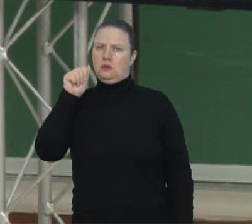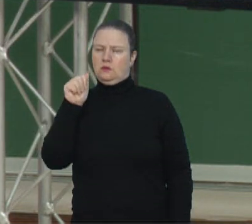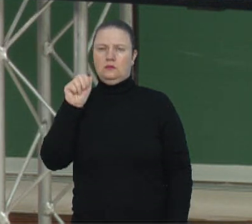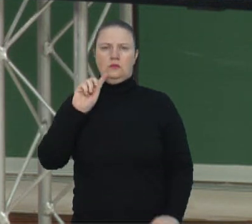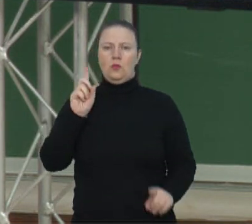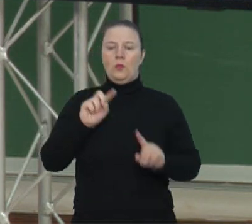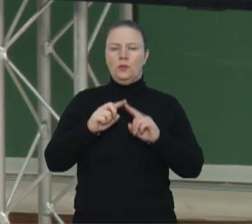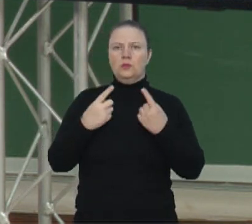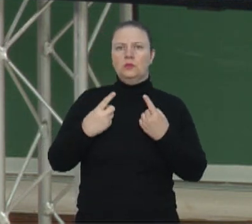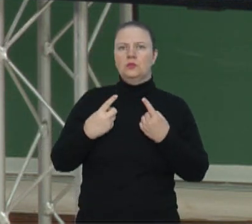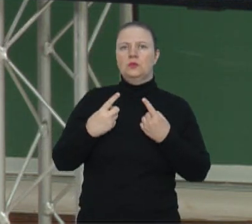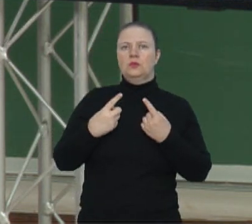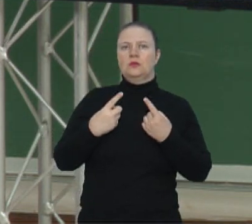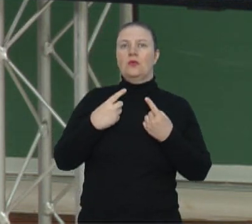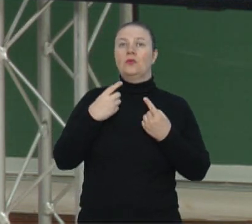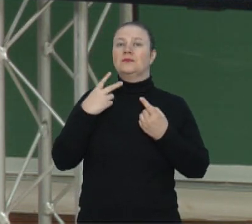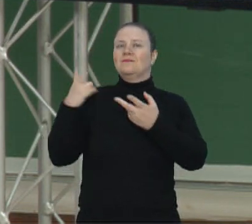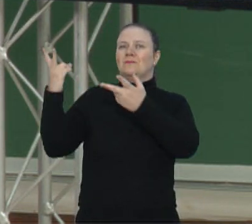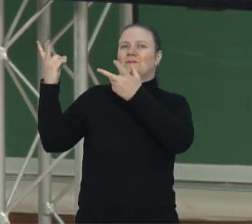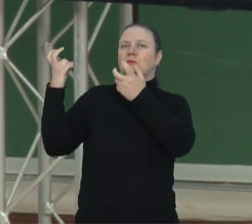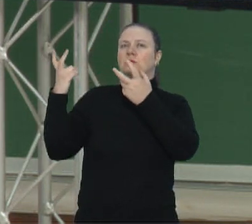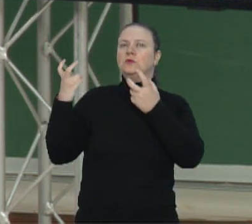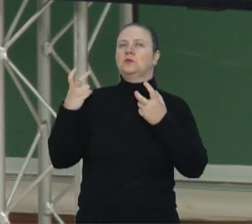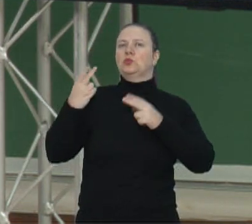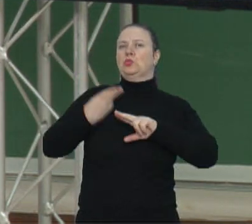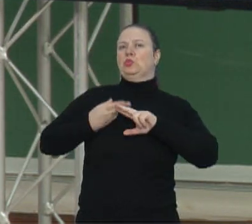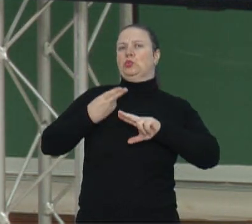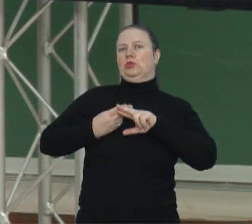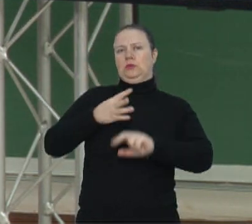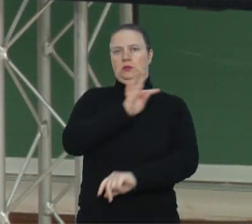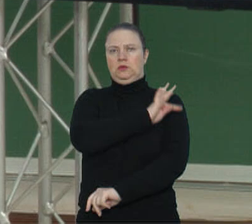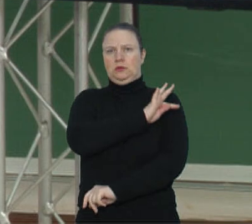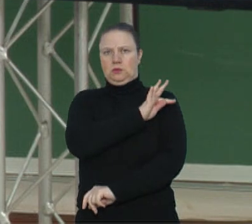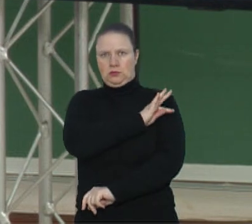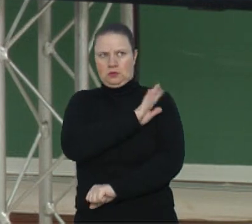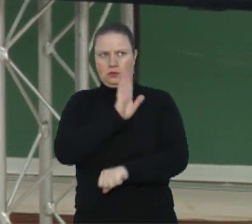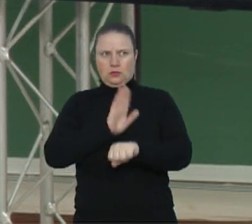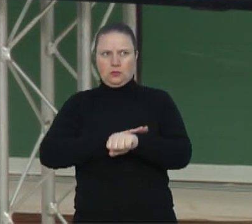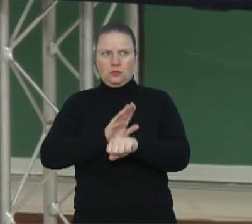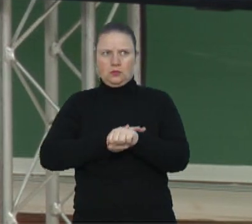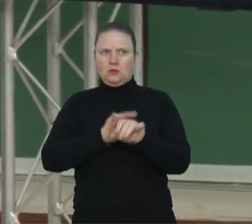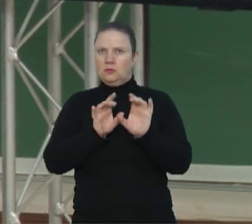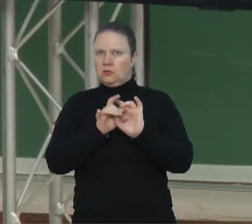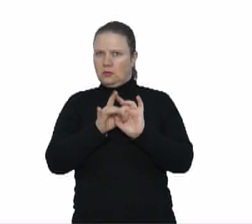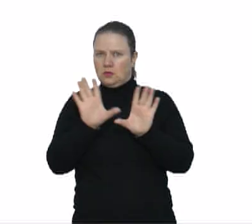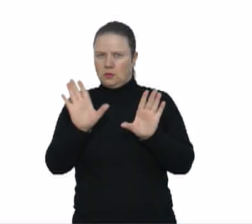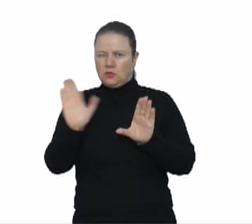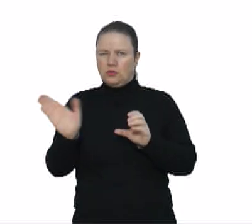consegue perceber quais são as intenções no uso dessa técnica e deixar um tempo para vocês.